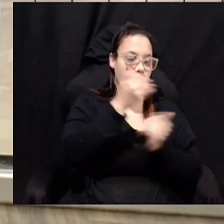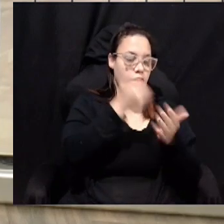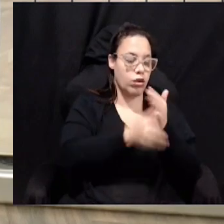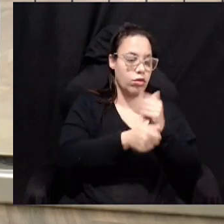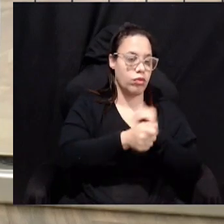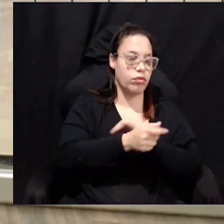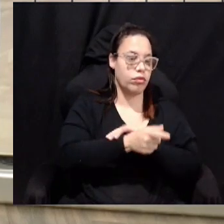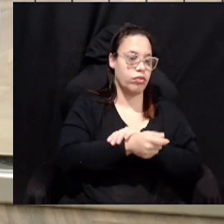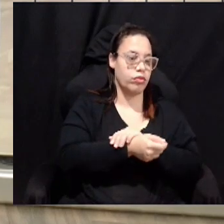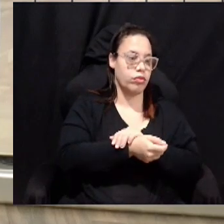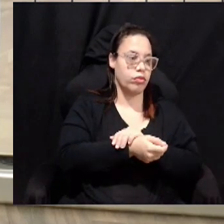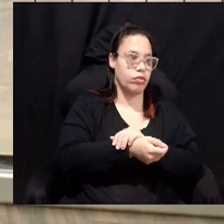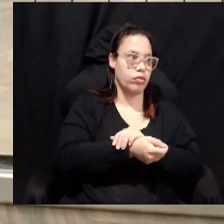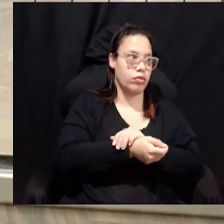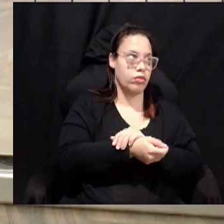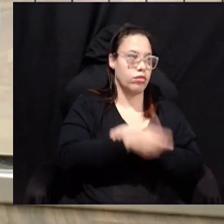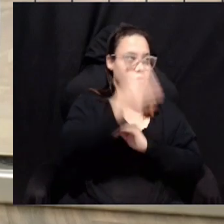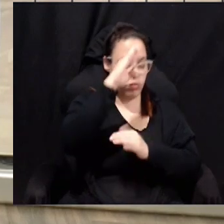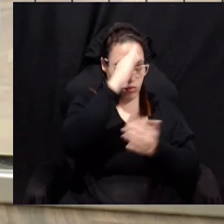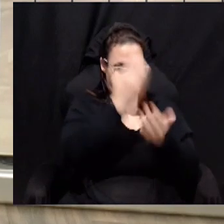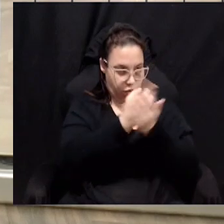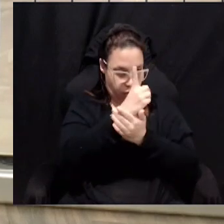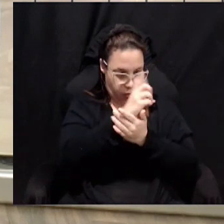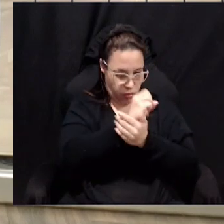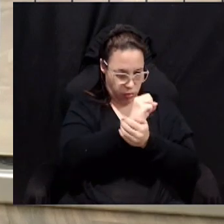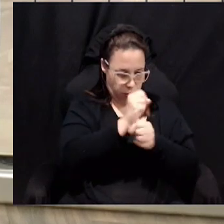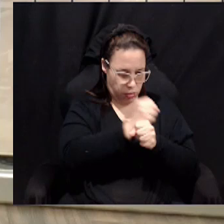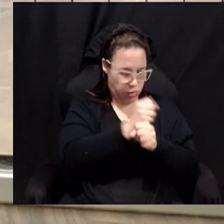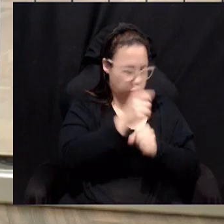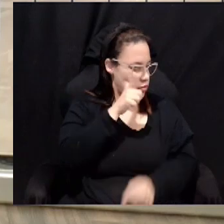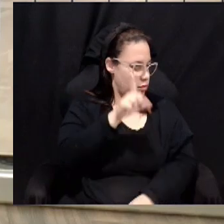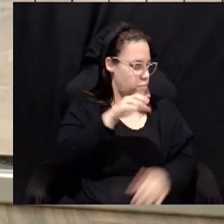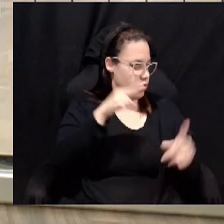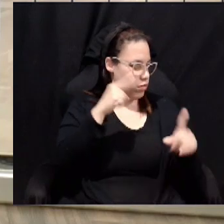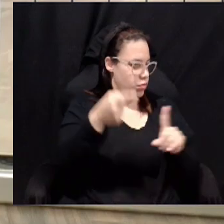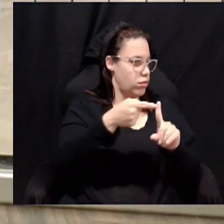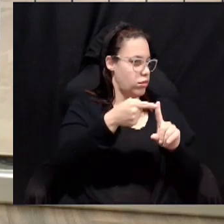perdida, você acredita que em 10 anos a gente consiga alcançar essa meta?